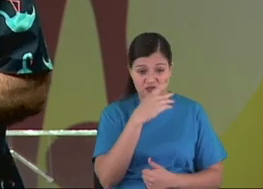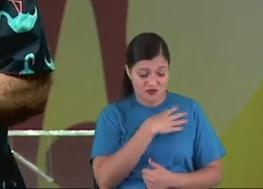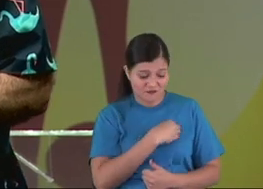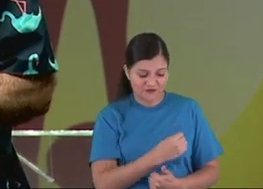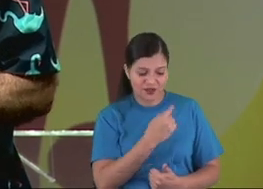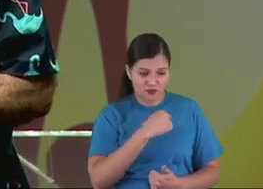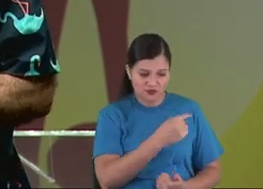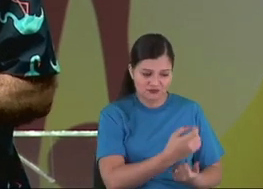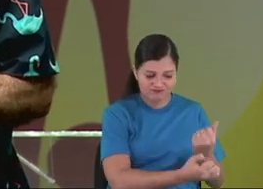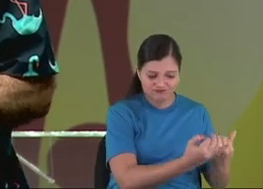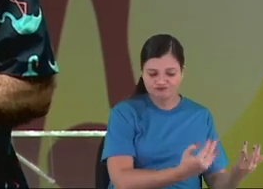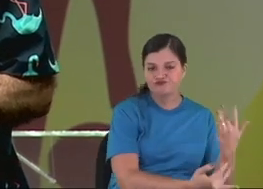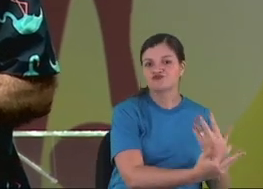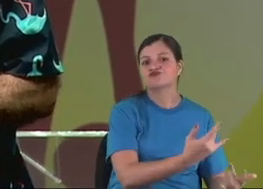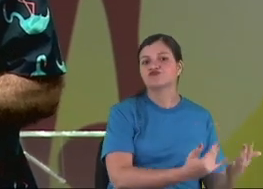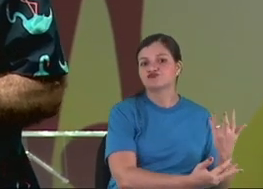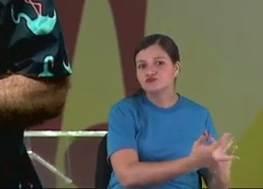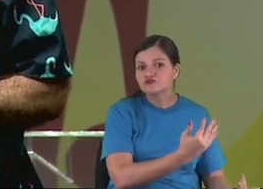inferno.